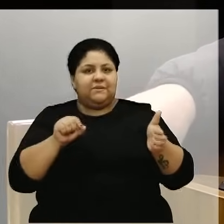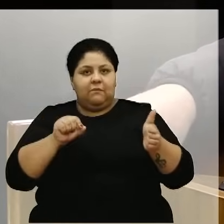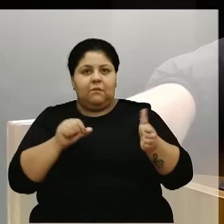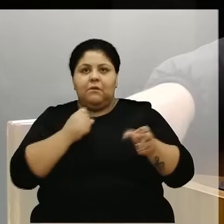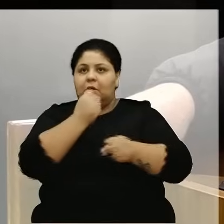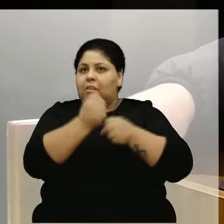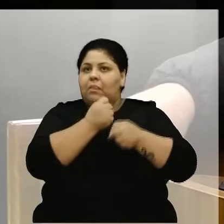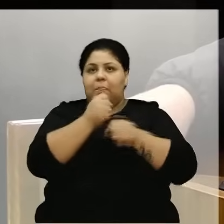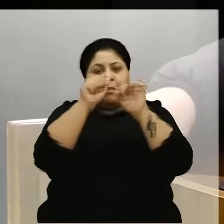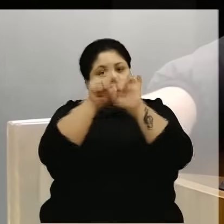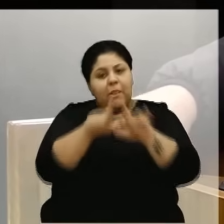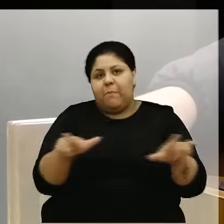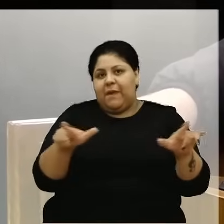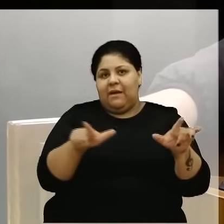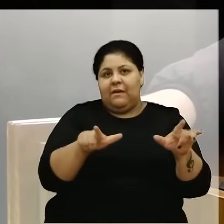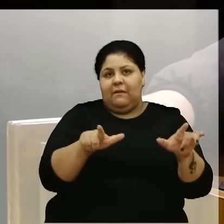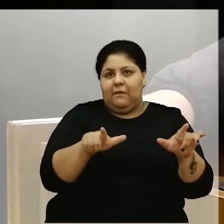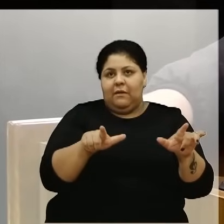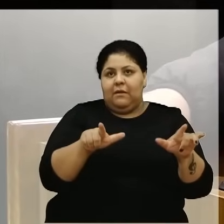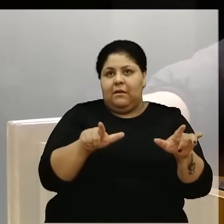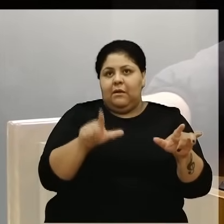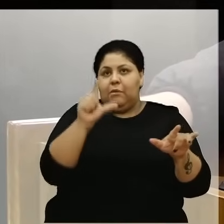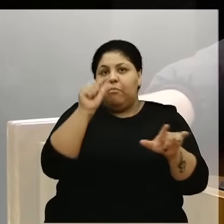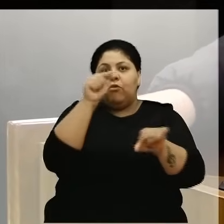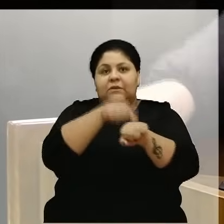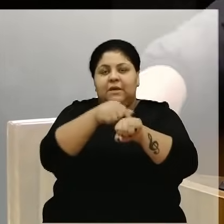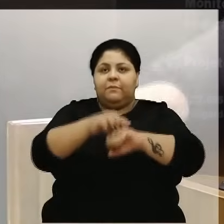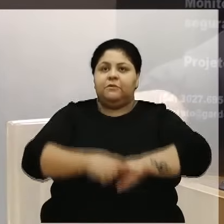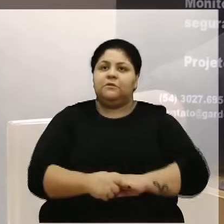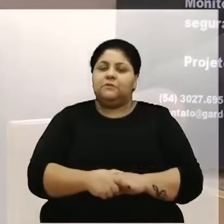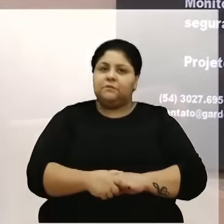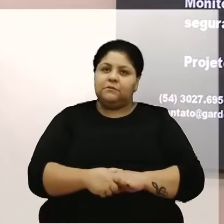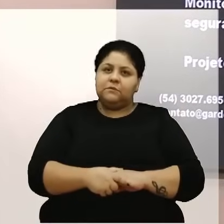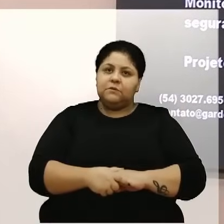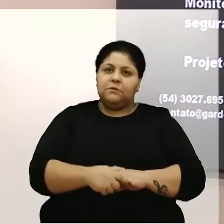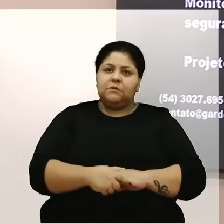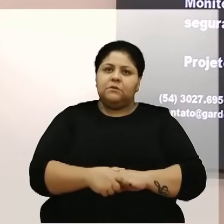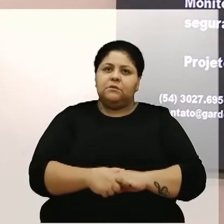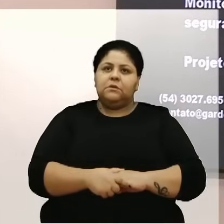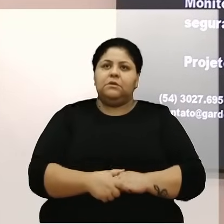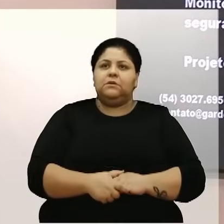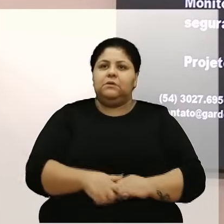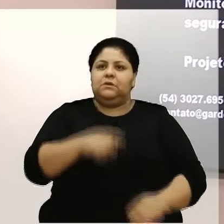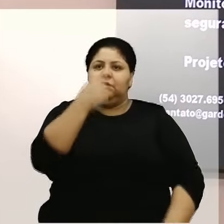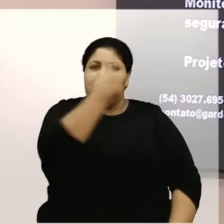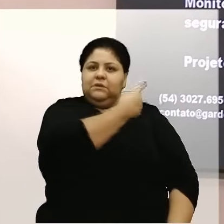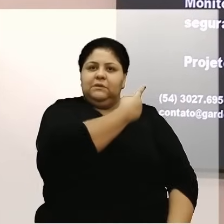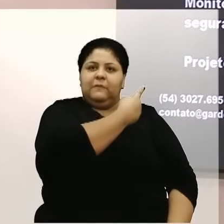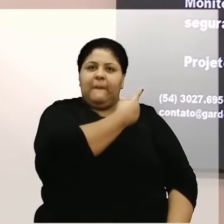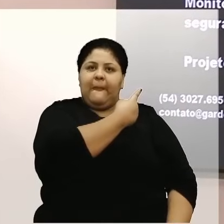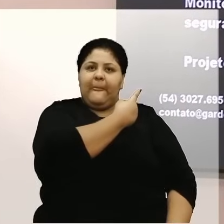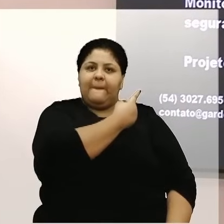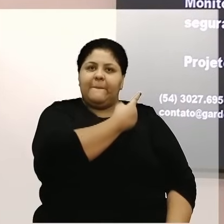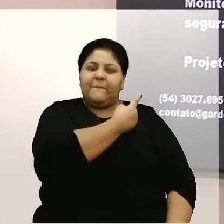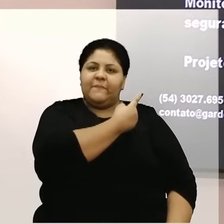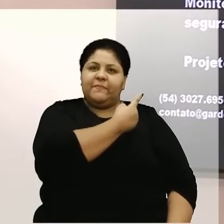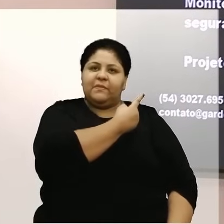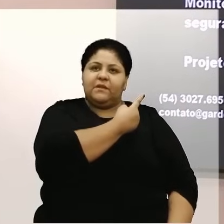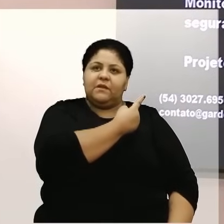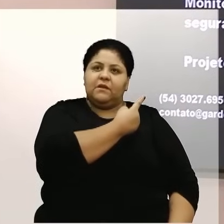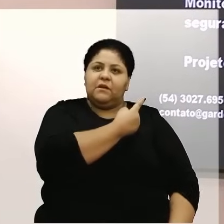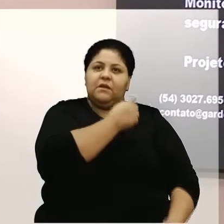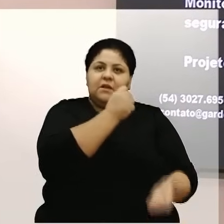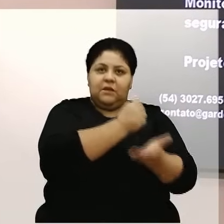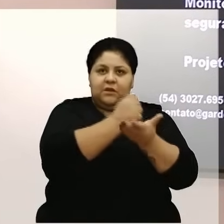vai limpar em 10 ou 15 dias. Pode passar? Tá? Quais são todos os encaminhamentos? A gente foi contratado